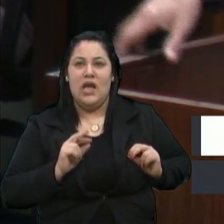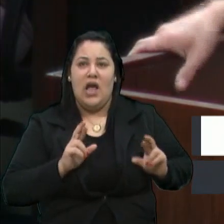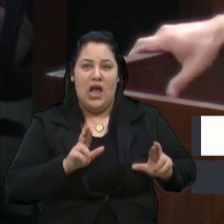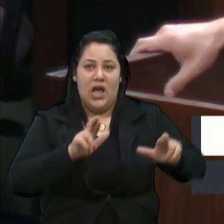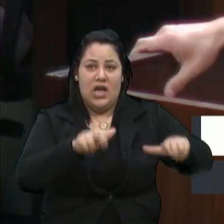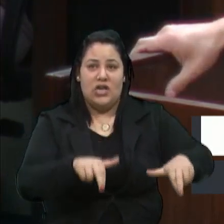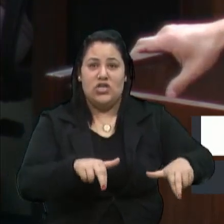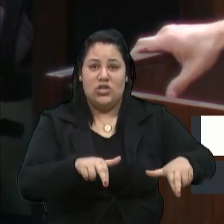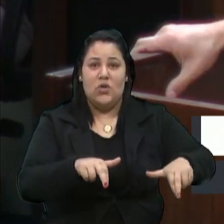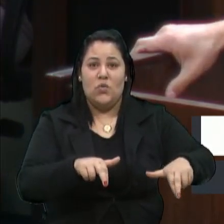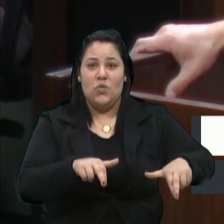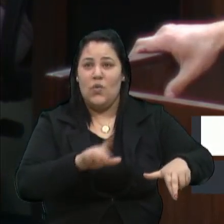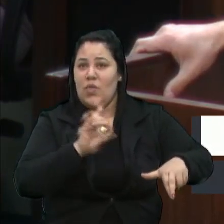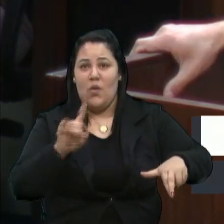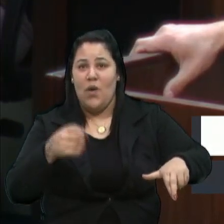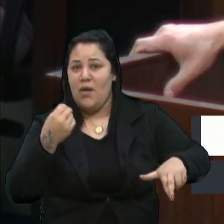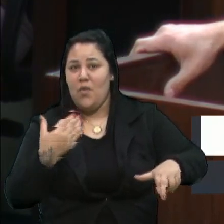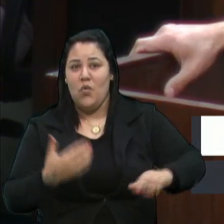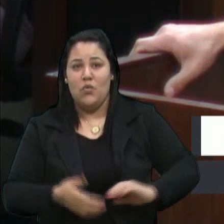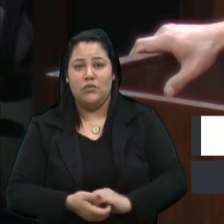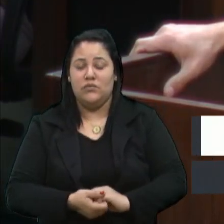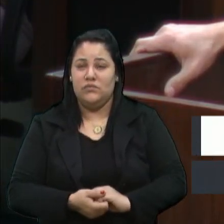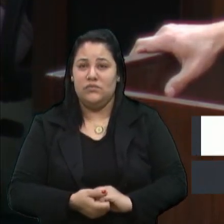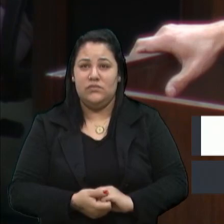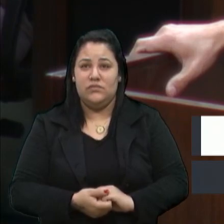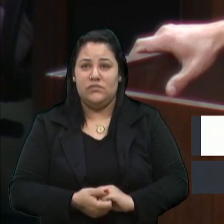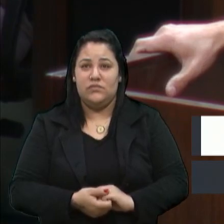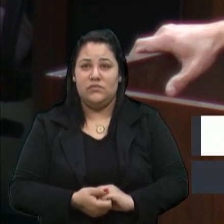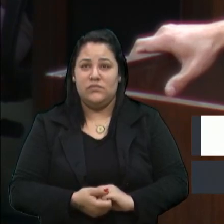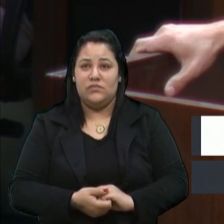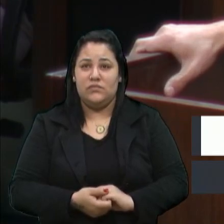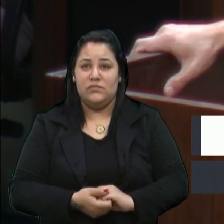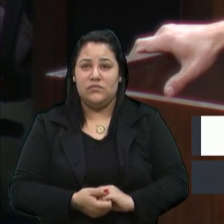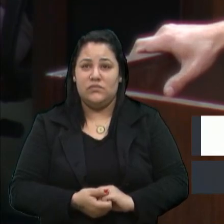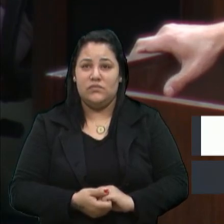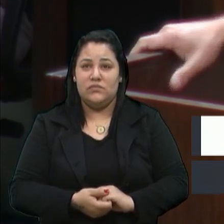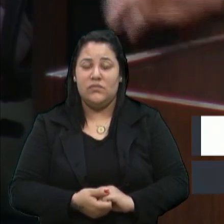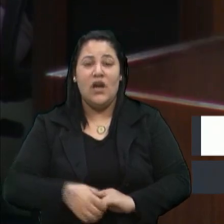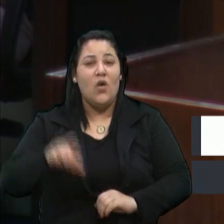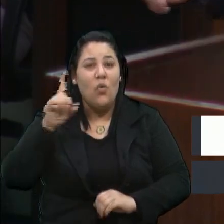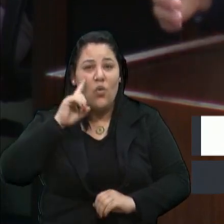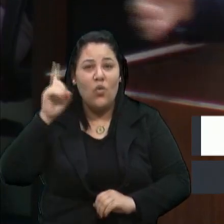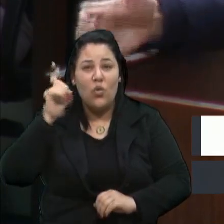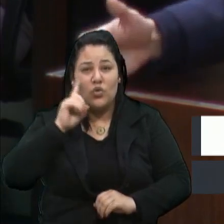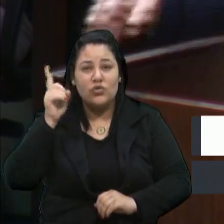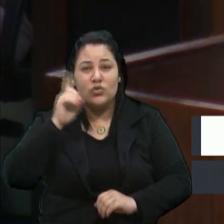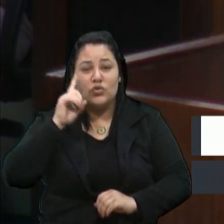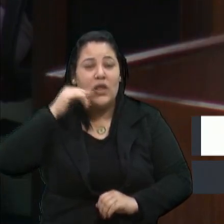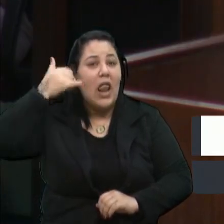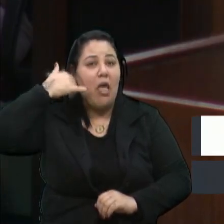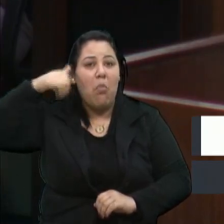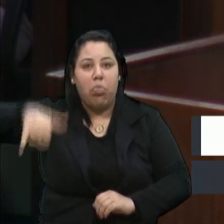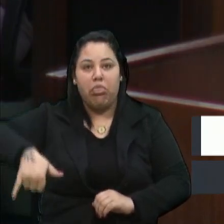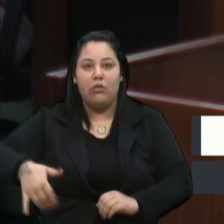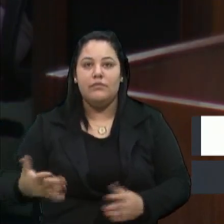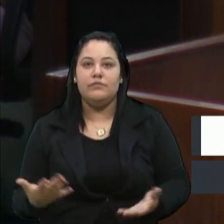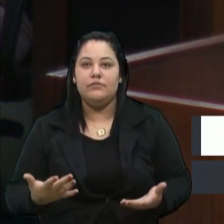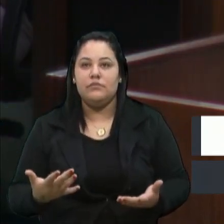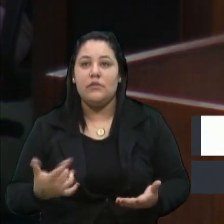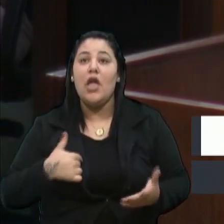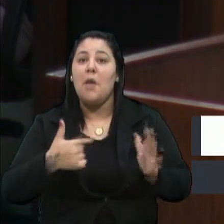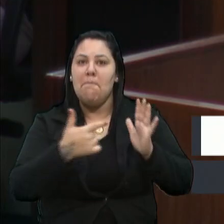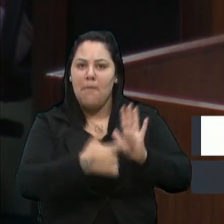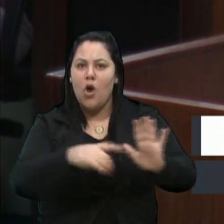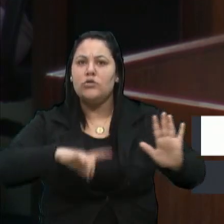Serrano não funciona recebo quase todo dia as reclamações telefone não atende mostro e tenho prova para